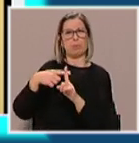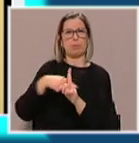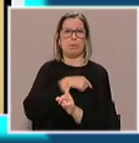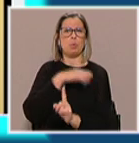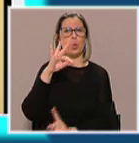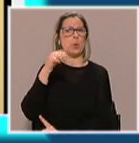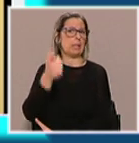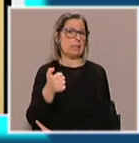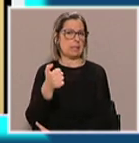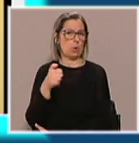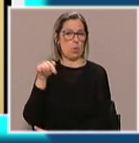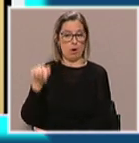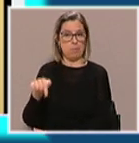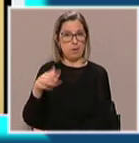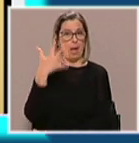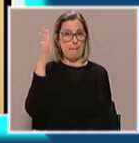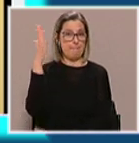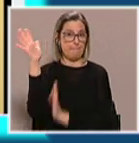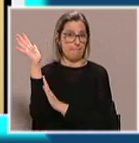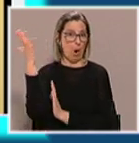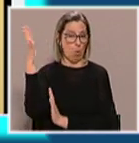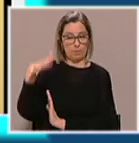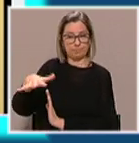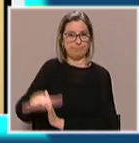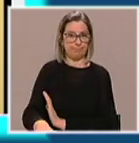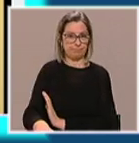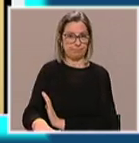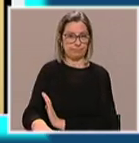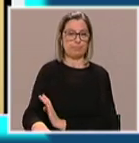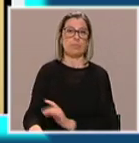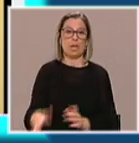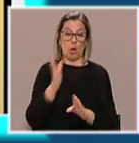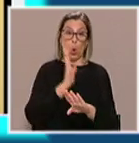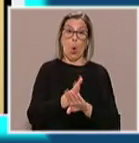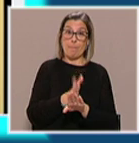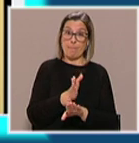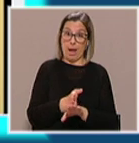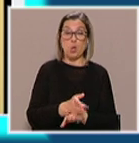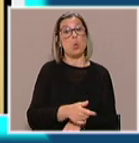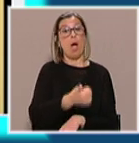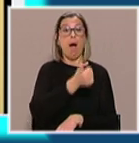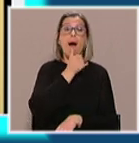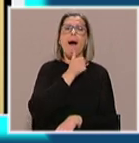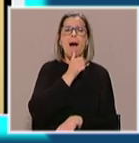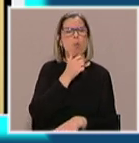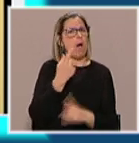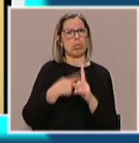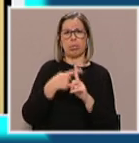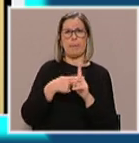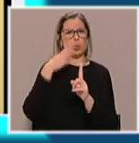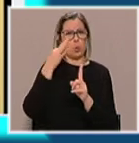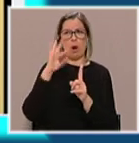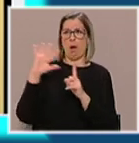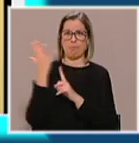graus Celsius, onde tenho a minha mão direita. Na tina do meio colocamos água à temperatura